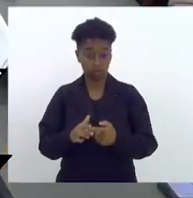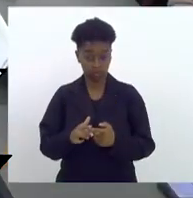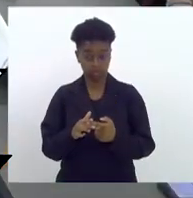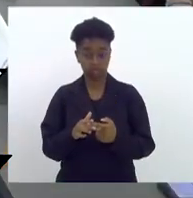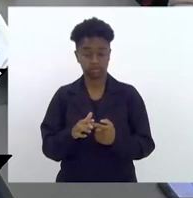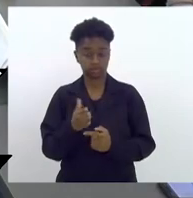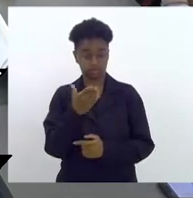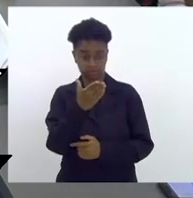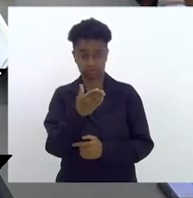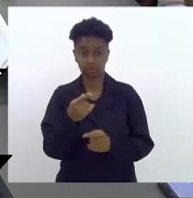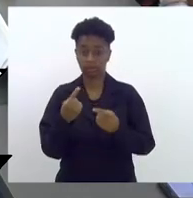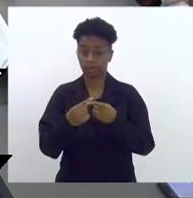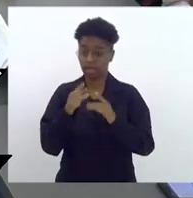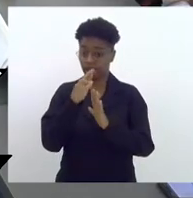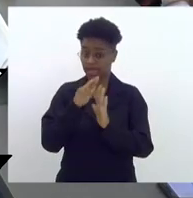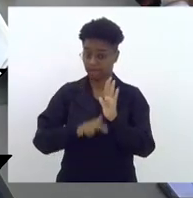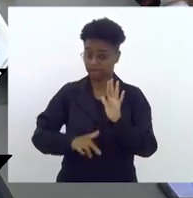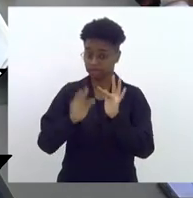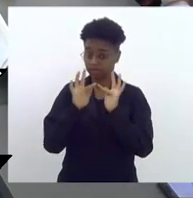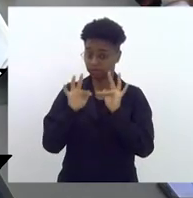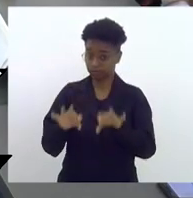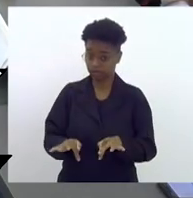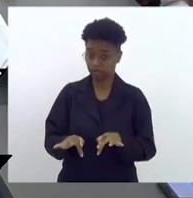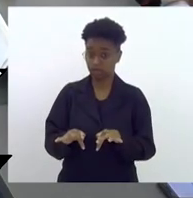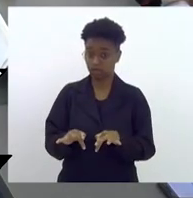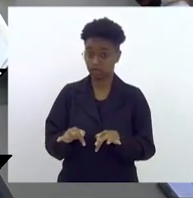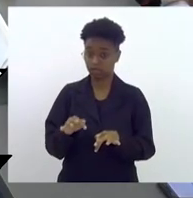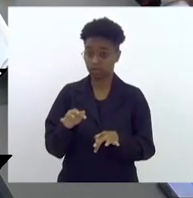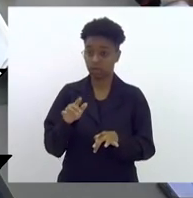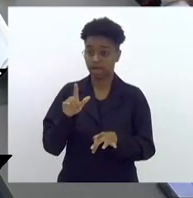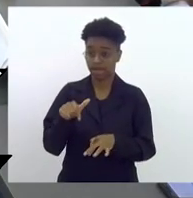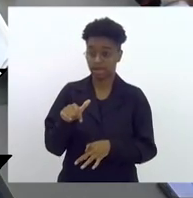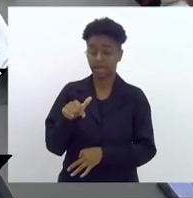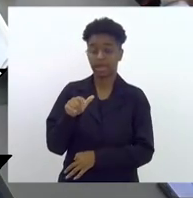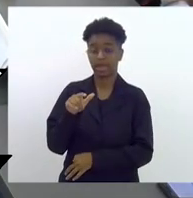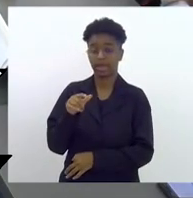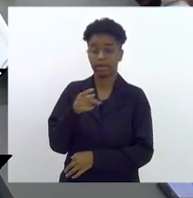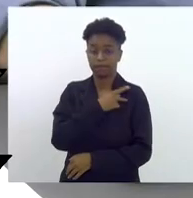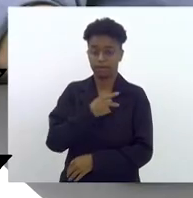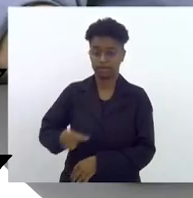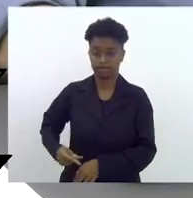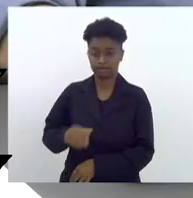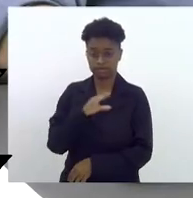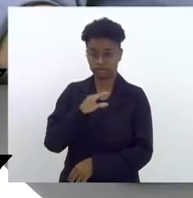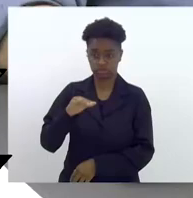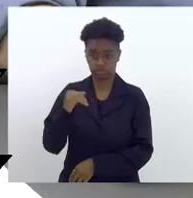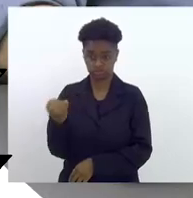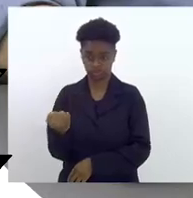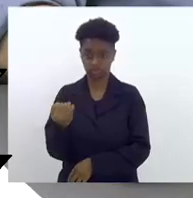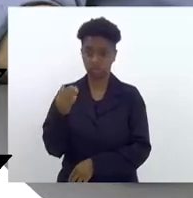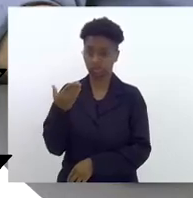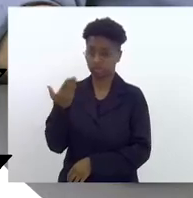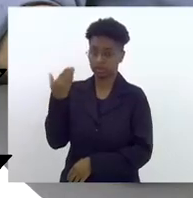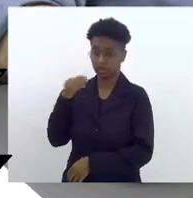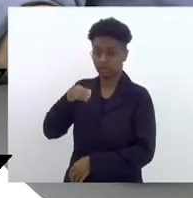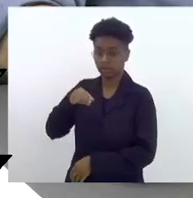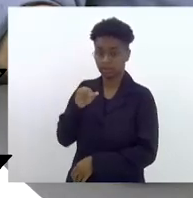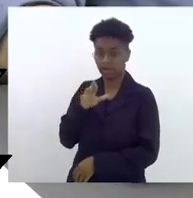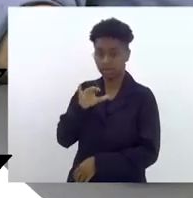que a redação final foi da Lavra então presidente da ccj desculpinha